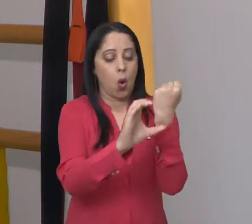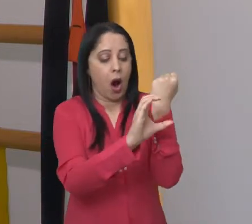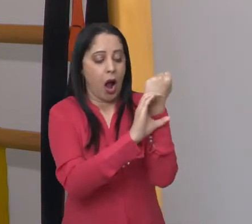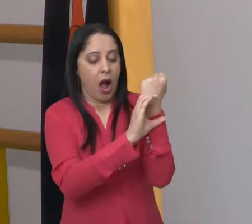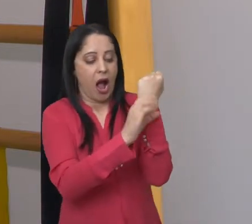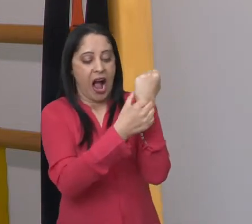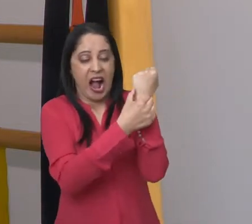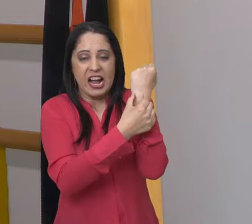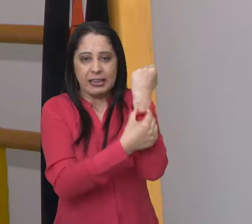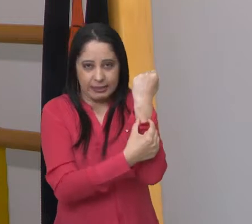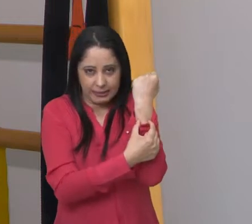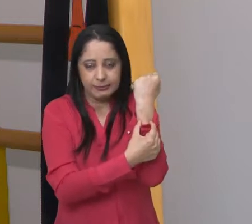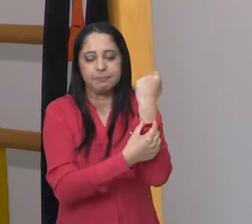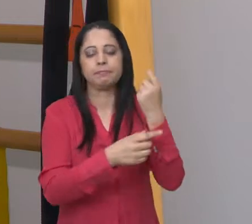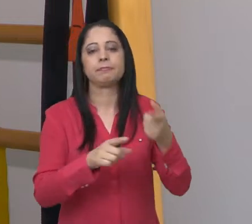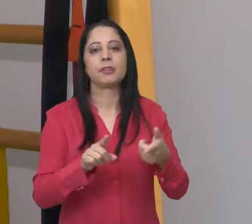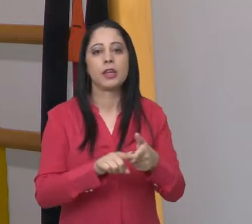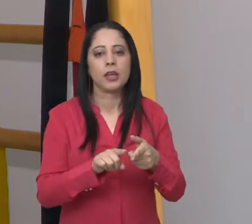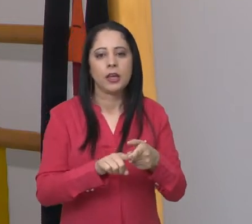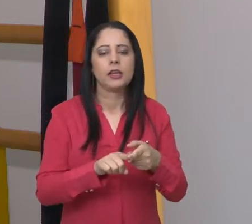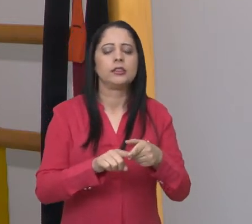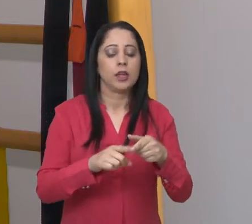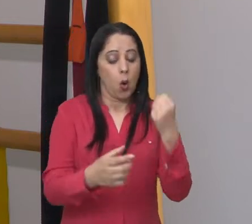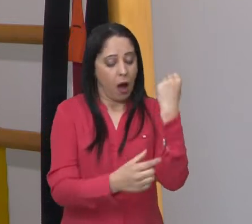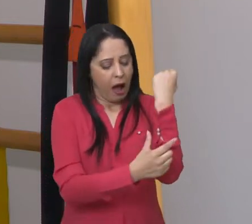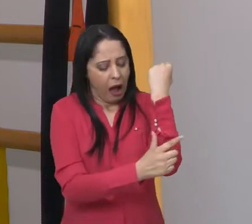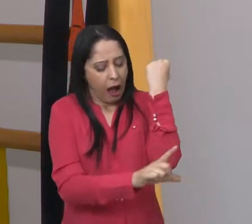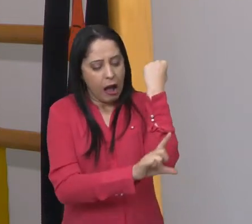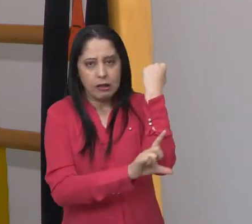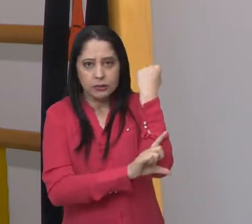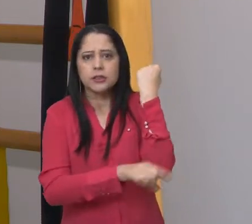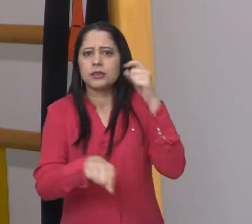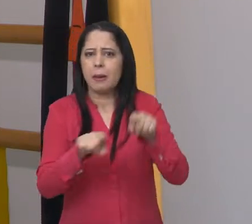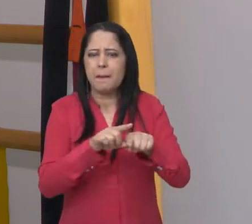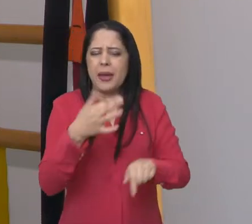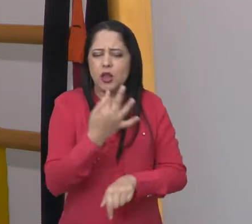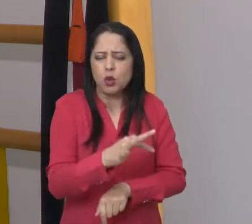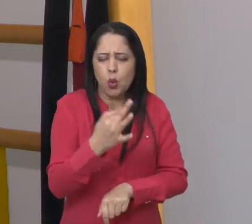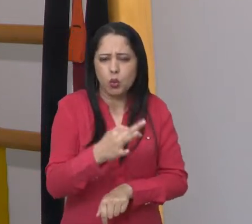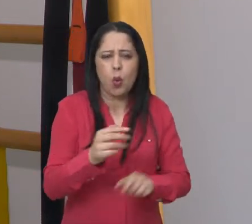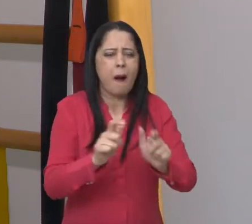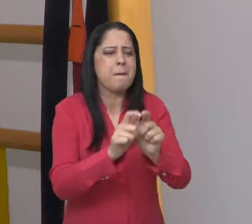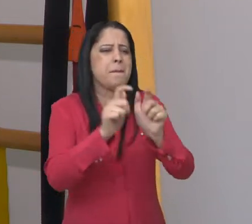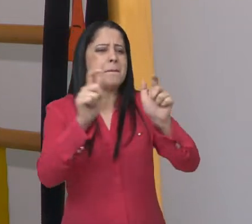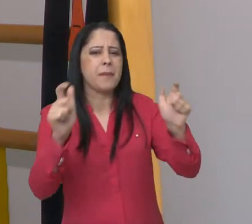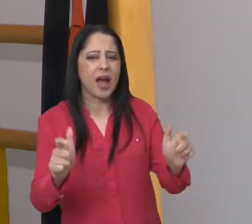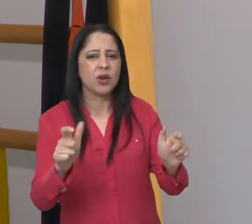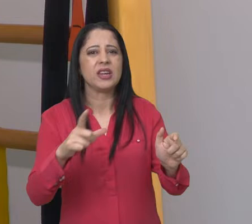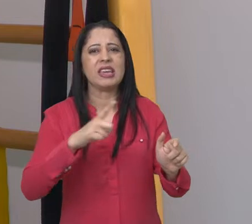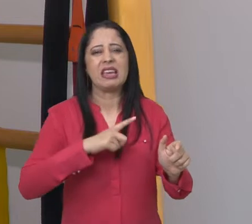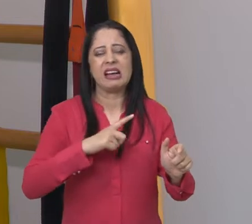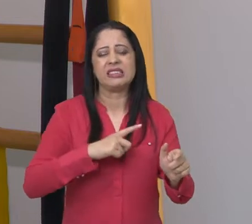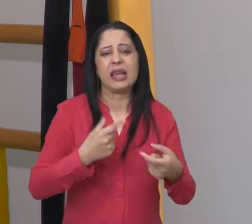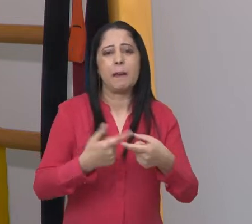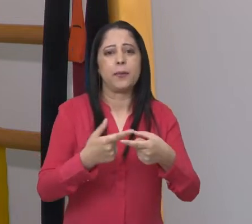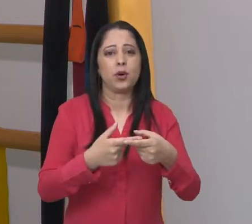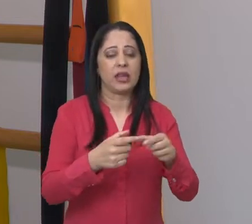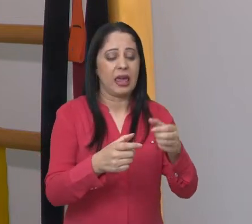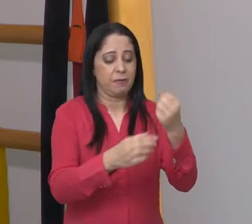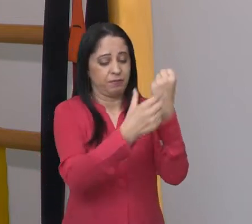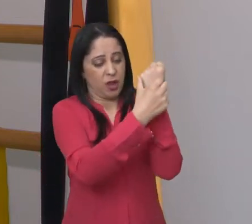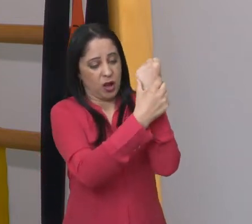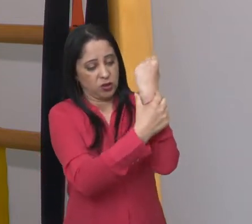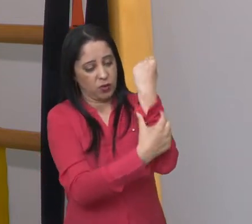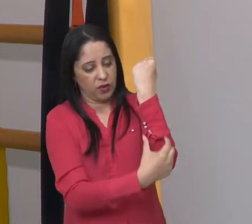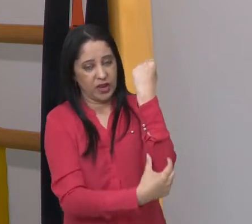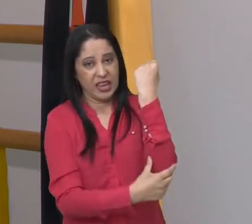Então a coluna em si ela sofre muito, né? Então a maioria dos pacientes eles chegam com dor, seja uma ciática que está pegando,